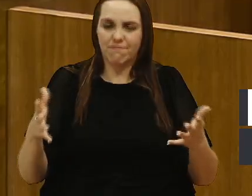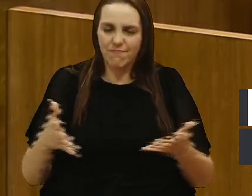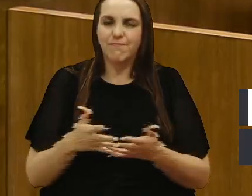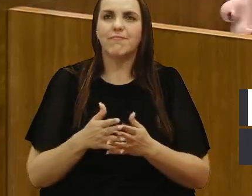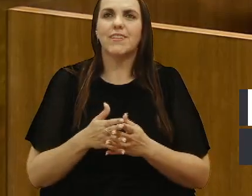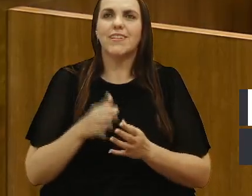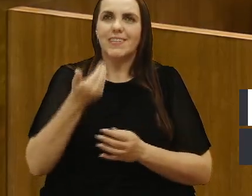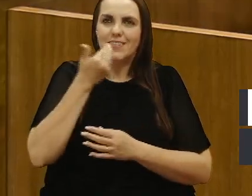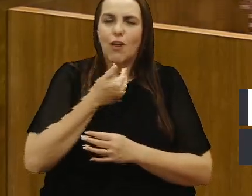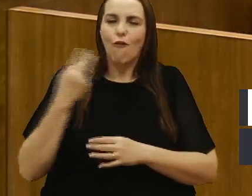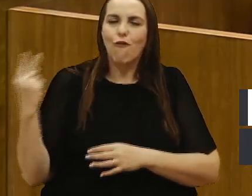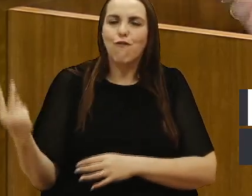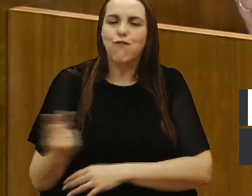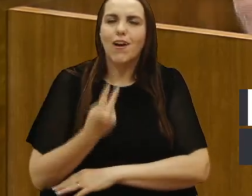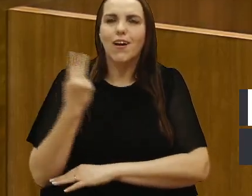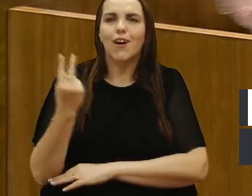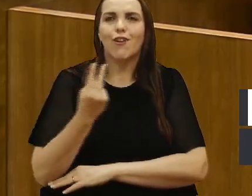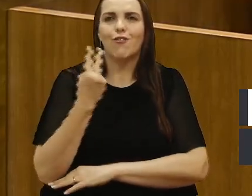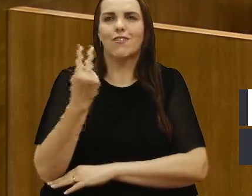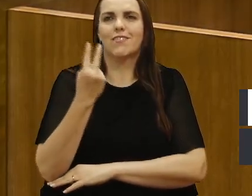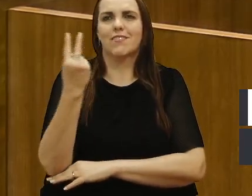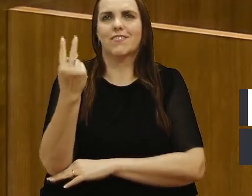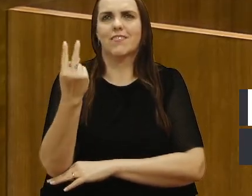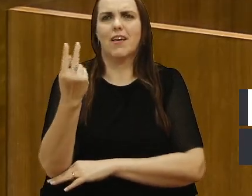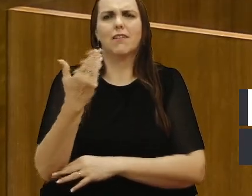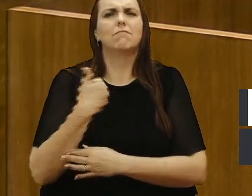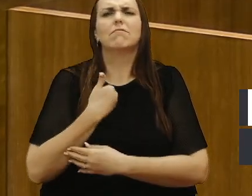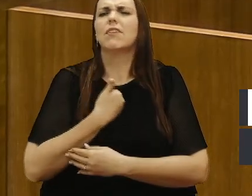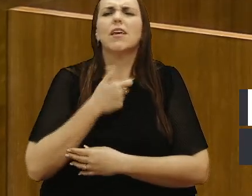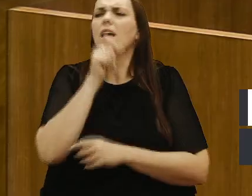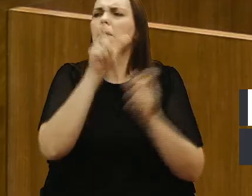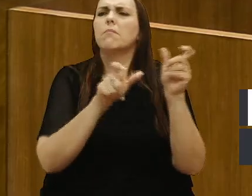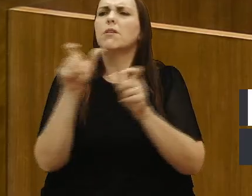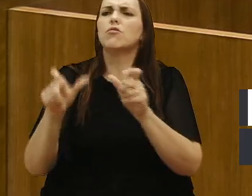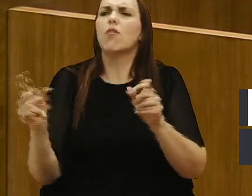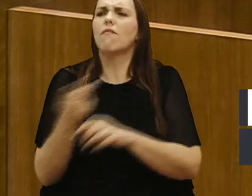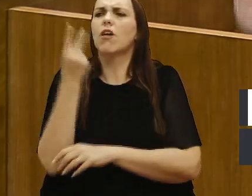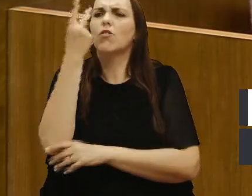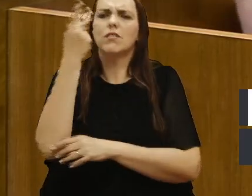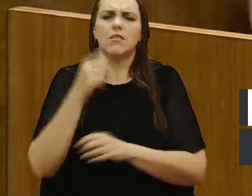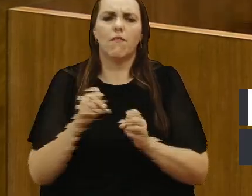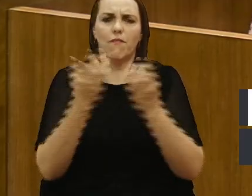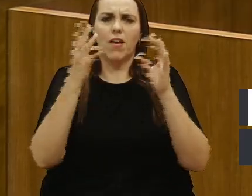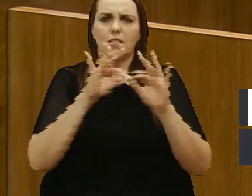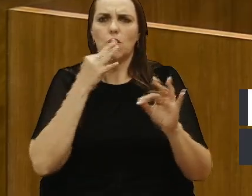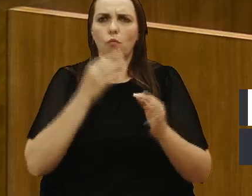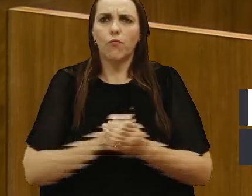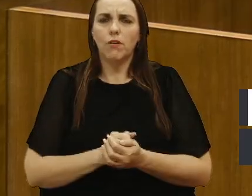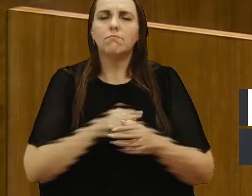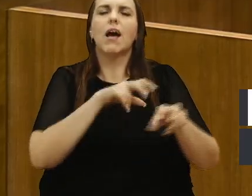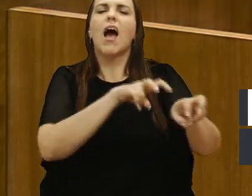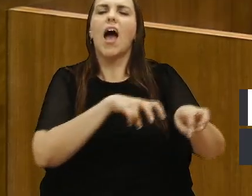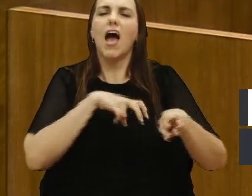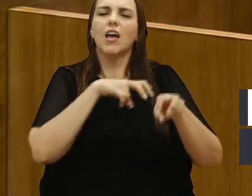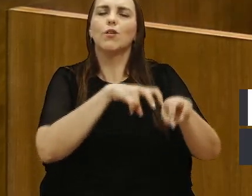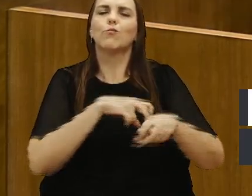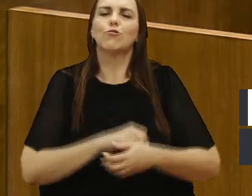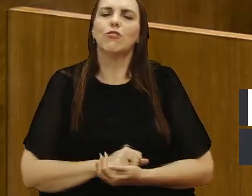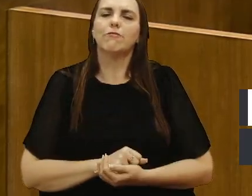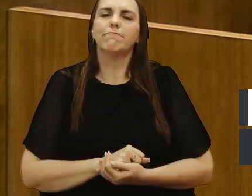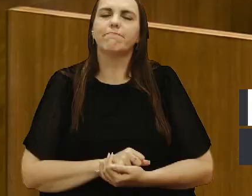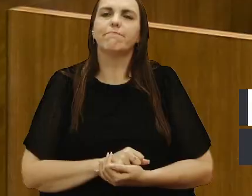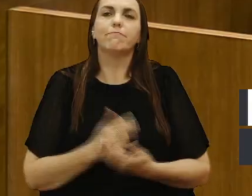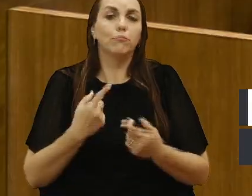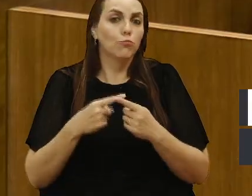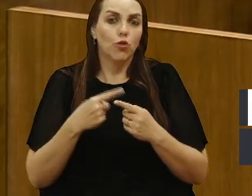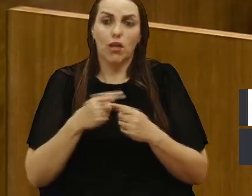ser valorizado. Quem a gente tem que valorizar na festa da uva? Os agricultores. Daqui a pouco a gente não